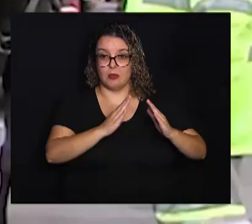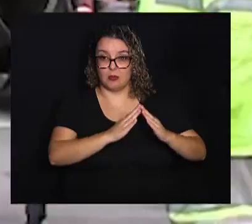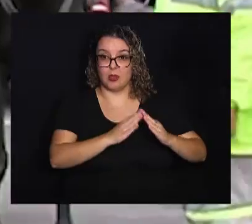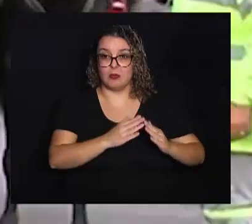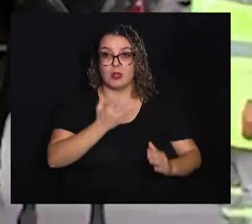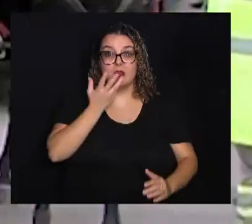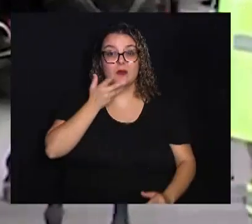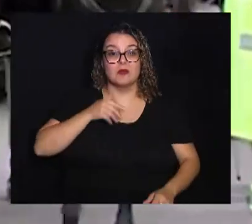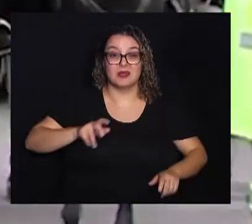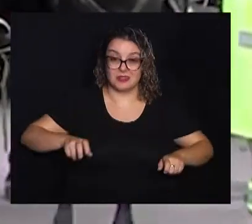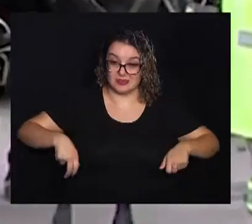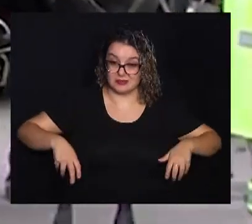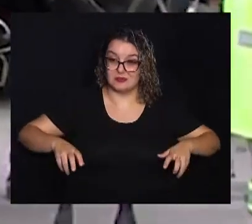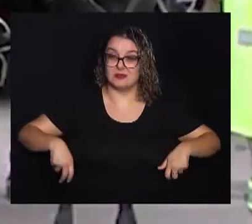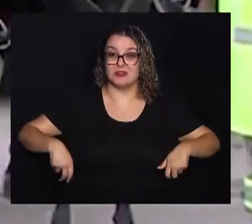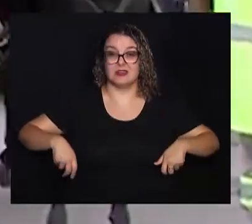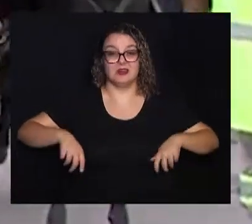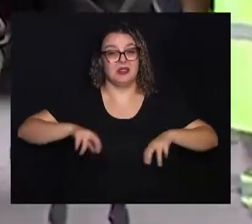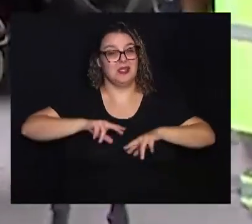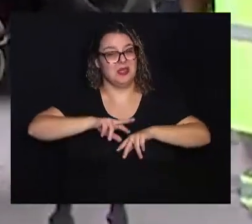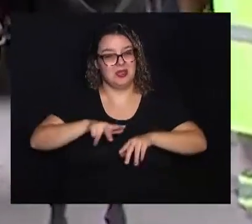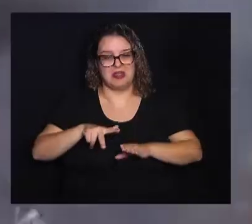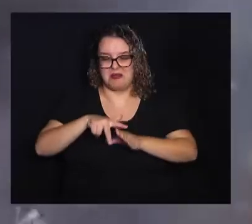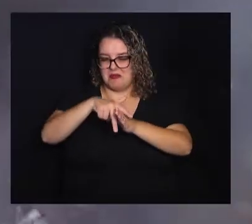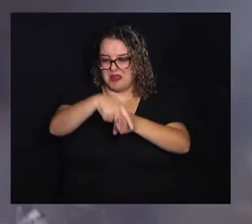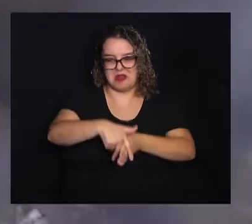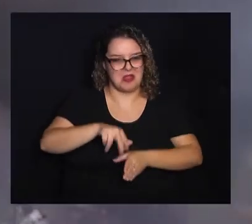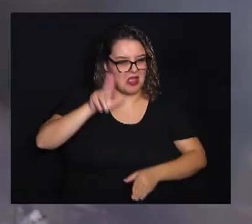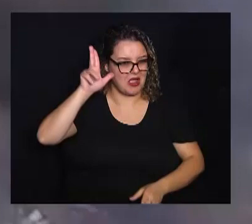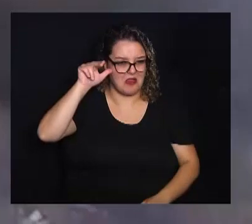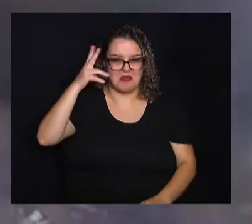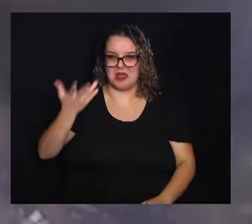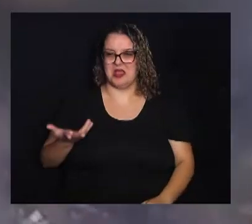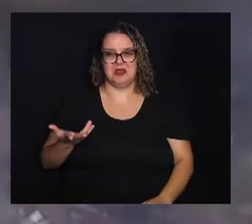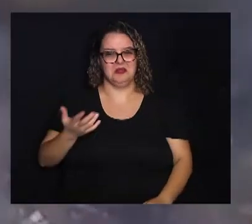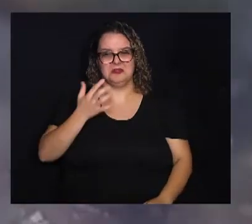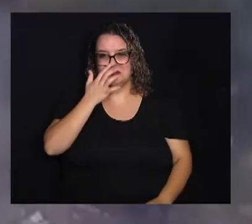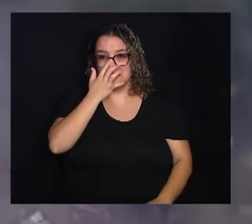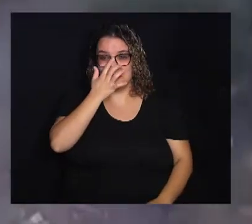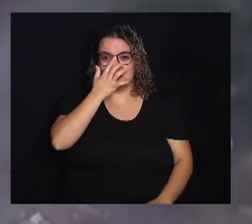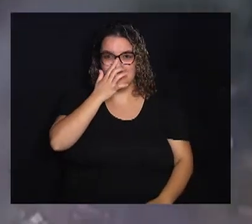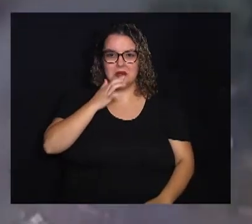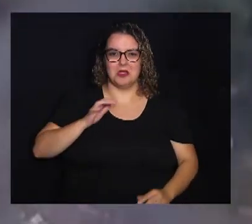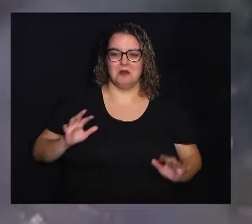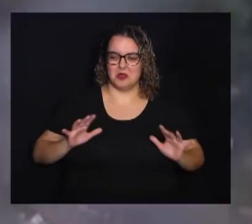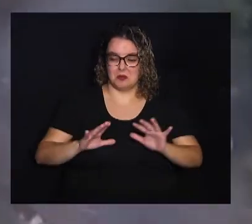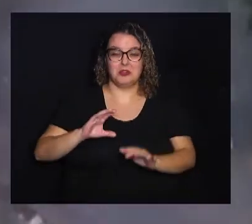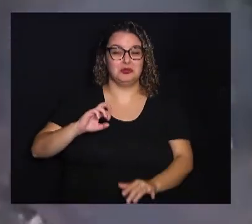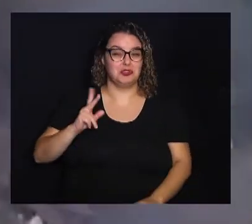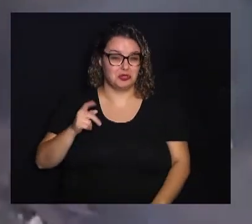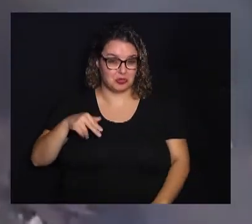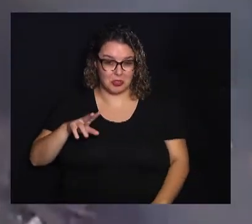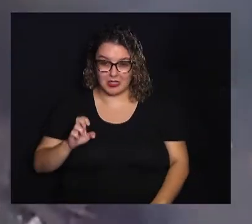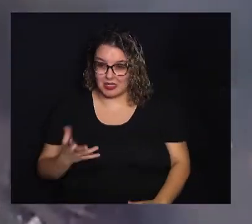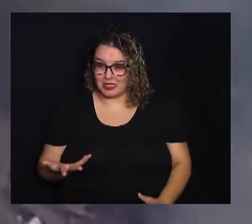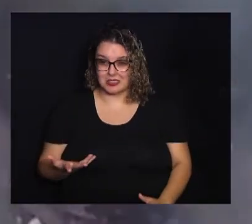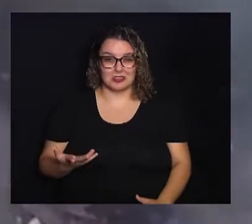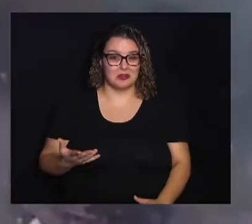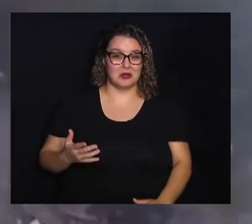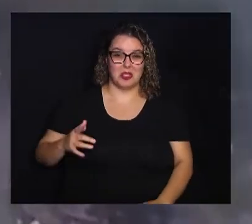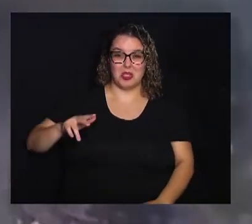criança cadeirante. Era muita cavalaria, era o pilotão do choque, era o